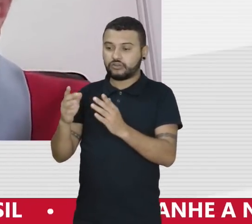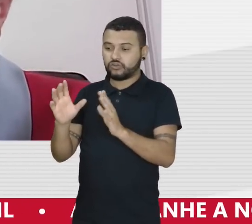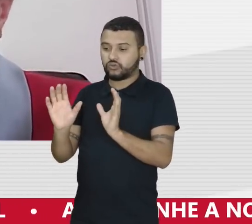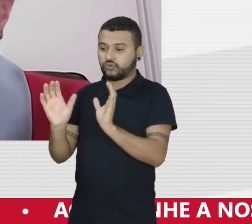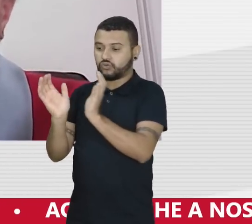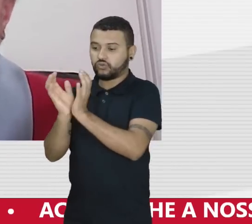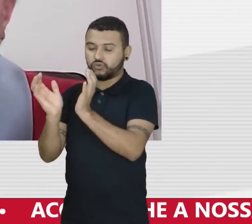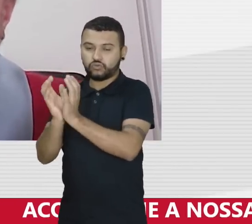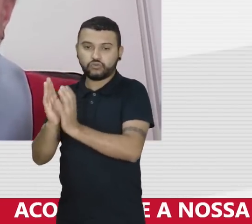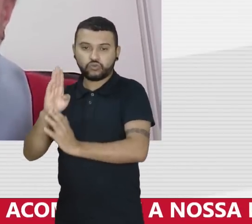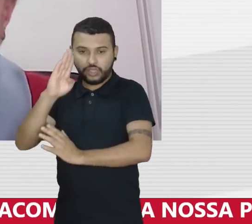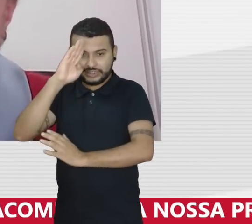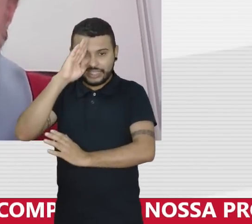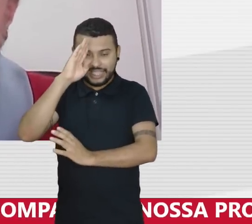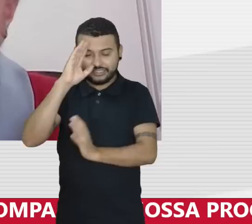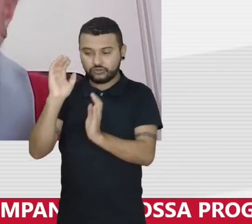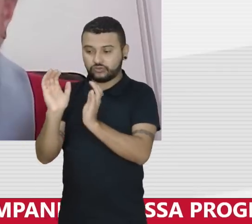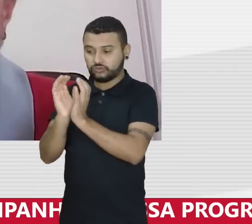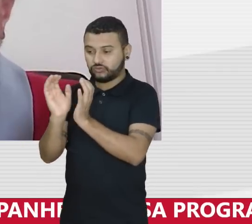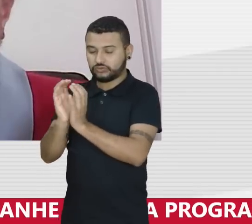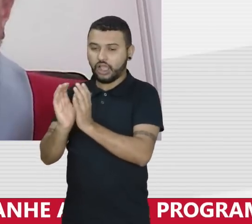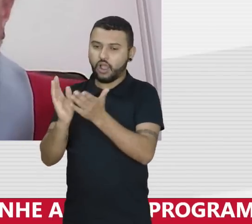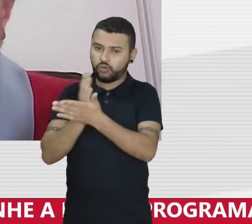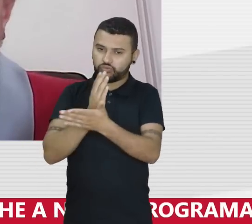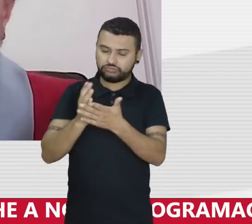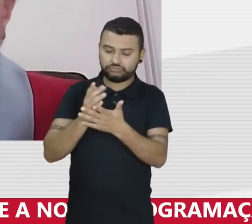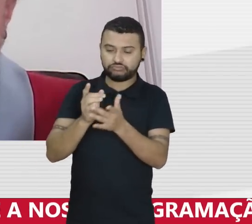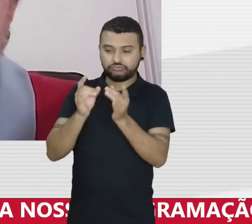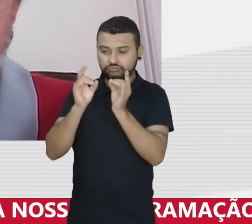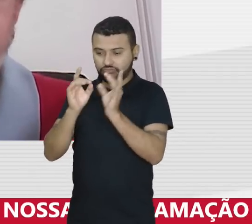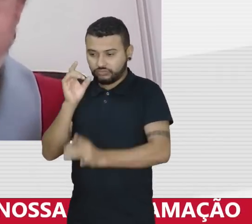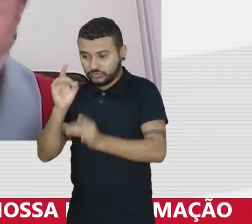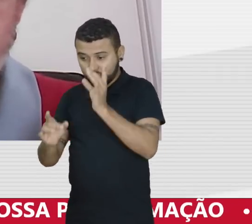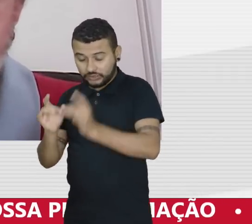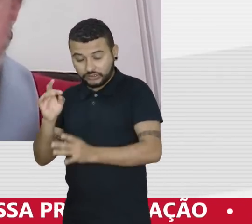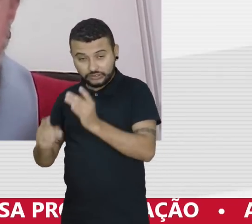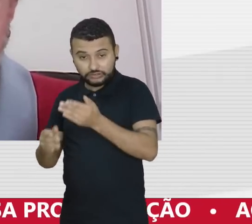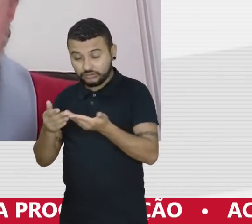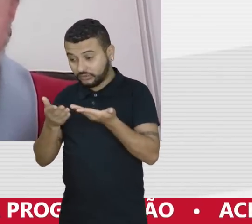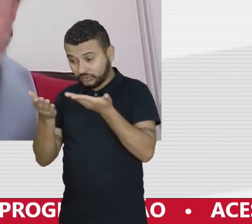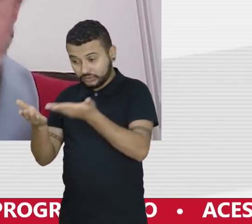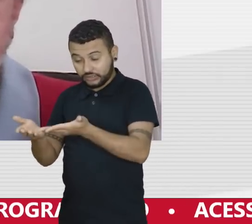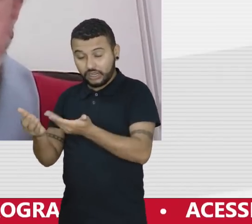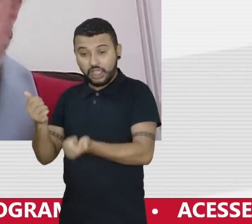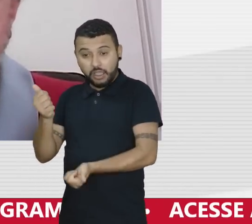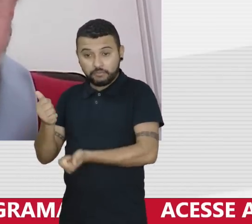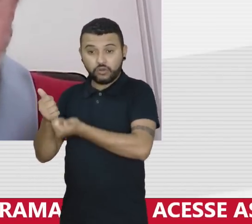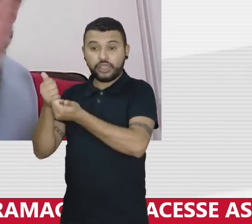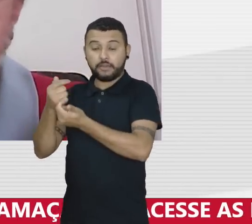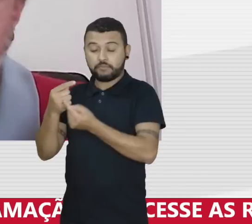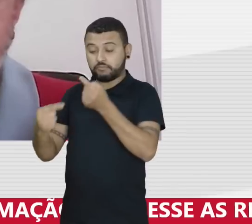do Exército, principalmente, que saíram das Forças Armadas para entrar na política, o general